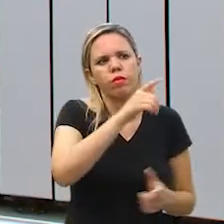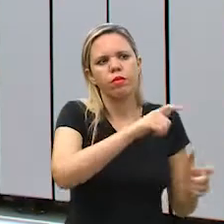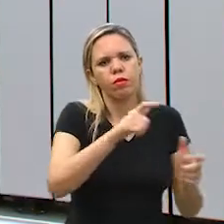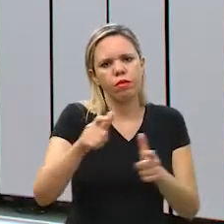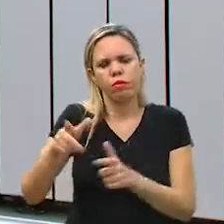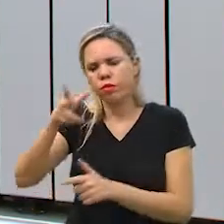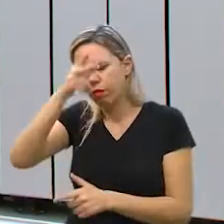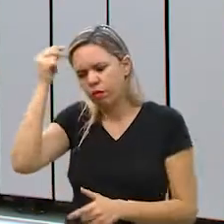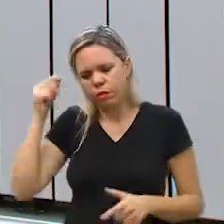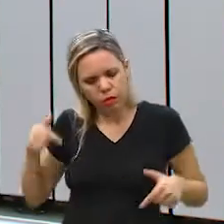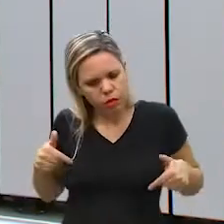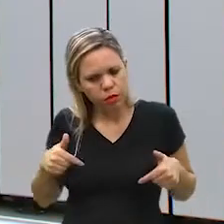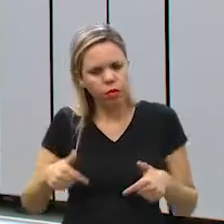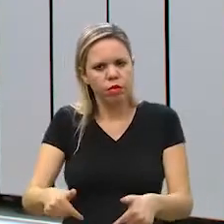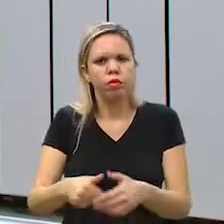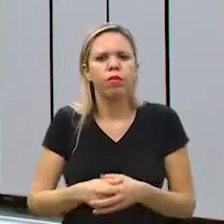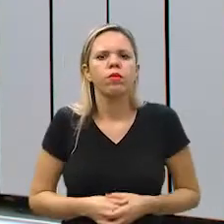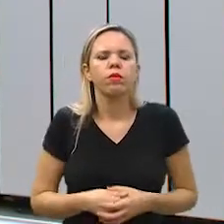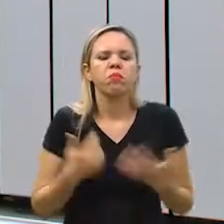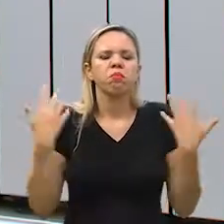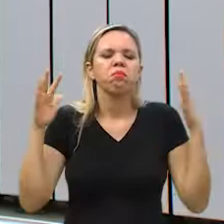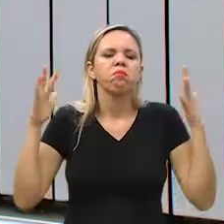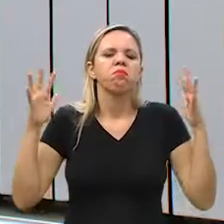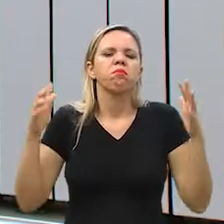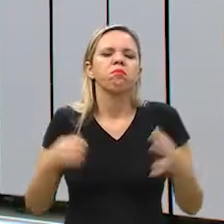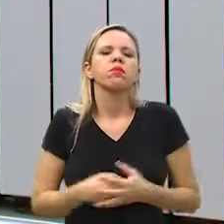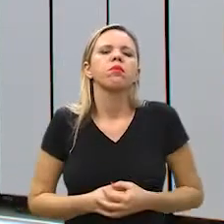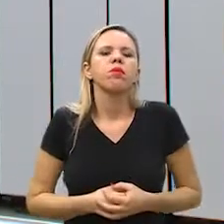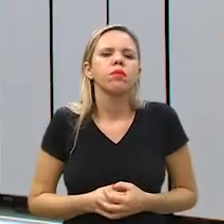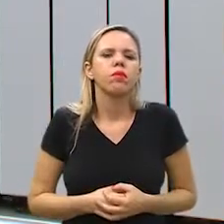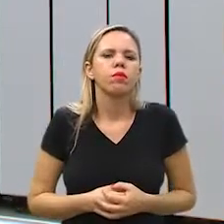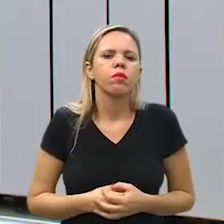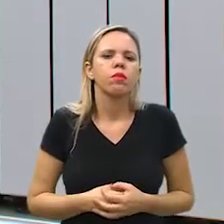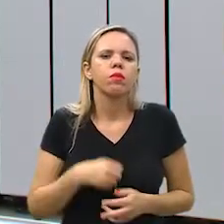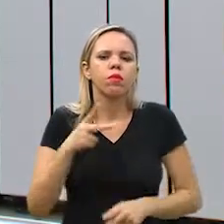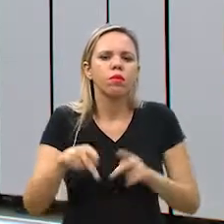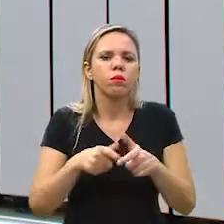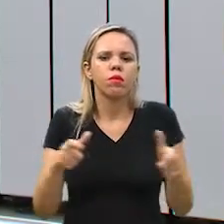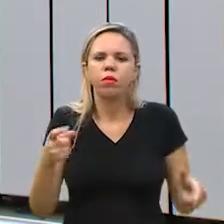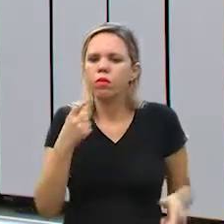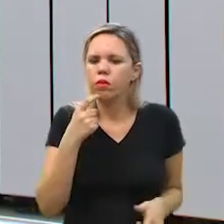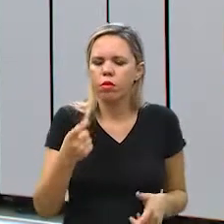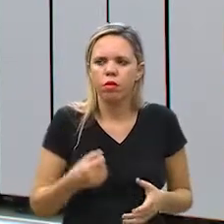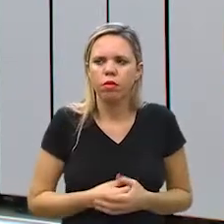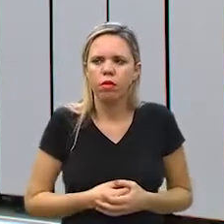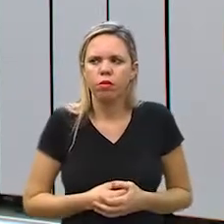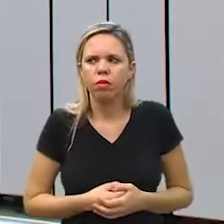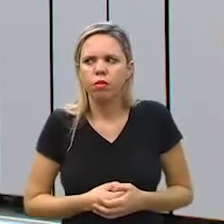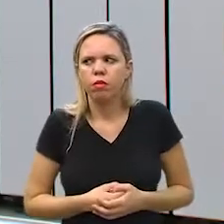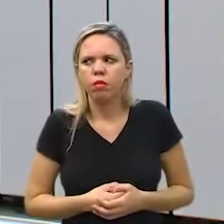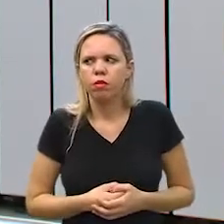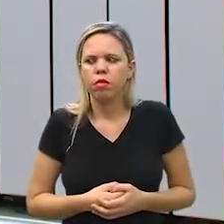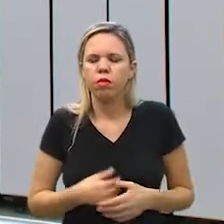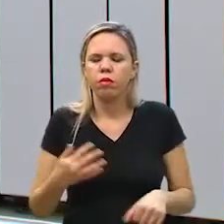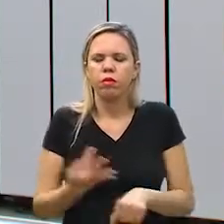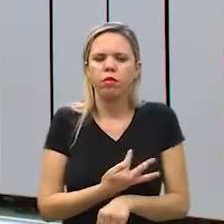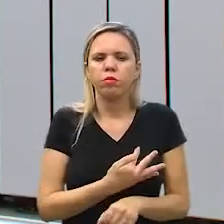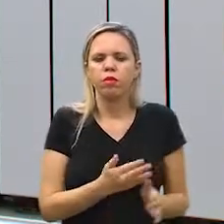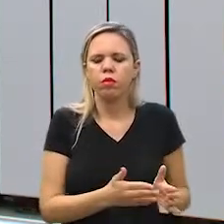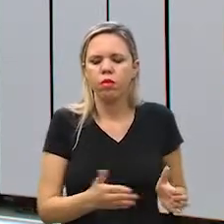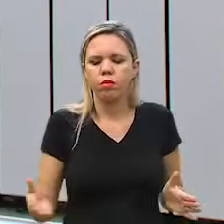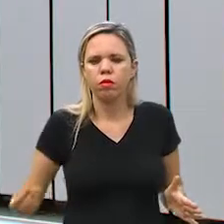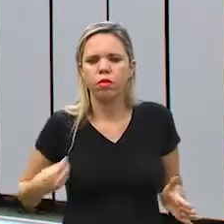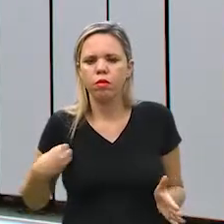locais, um prefeito atuante. Meus parabéns. Parabéns à população de Campinas, que nessa crise que nós